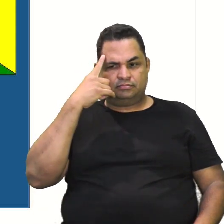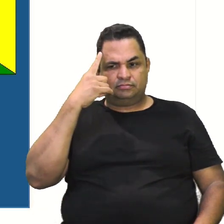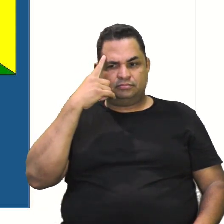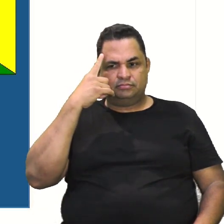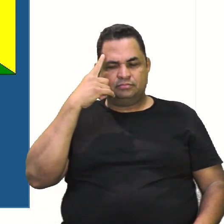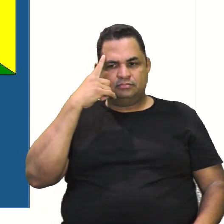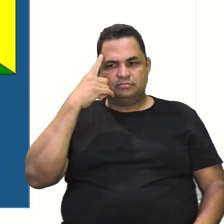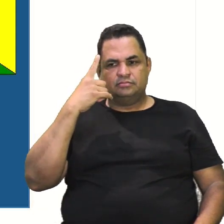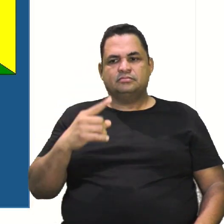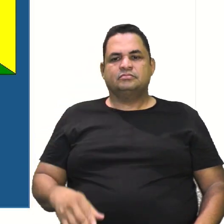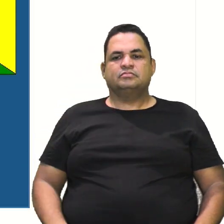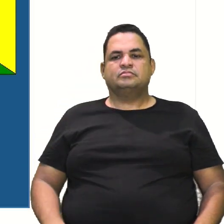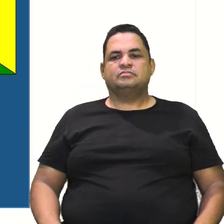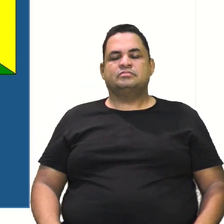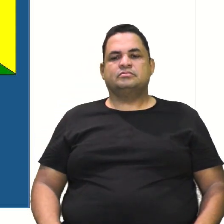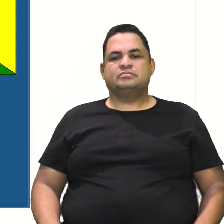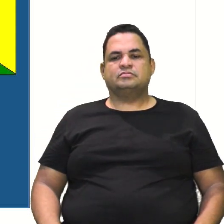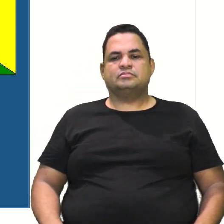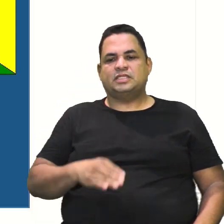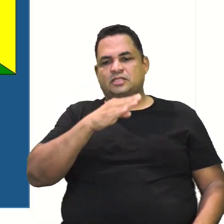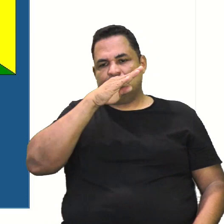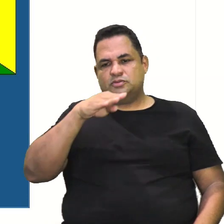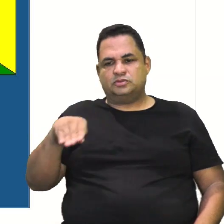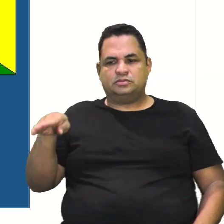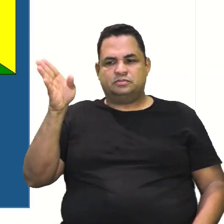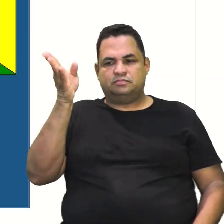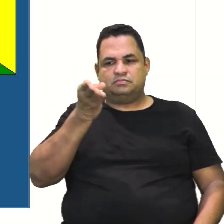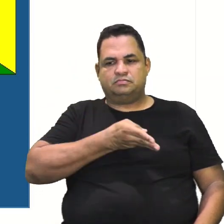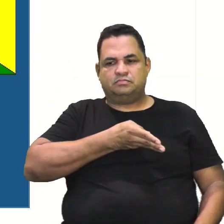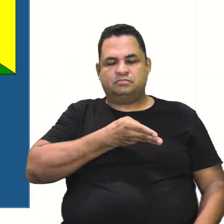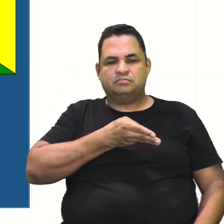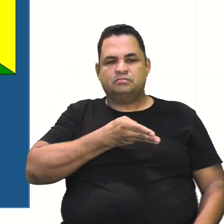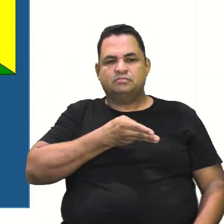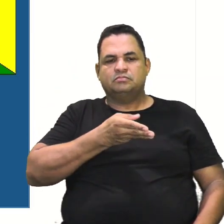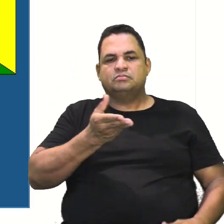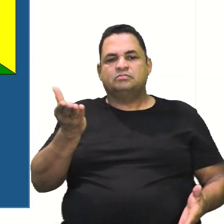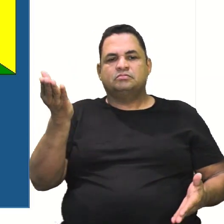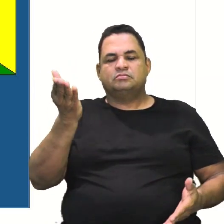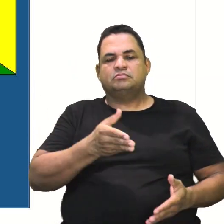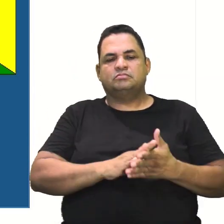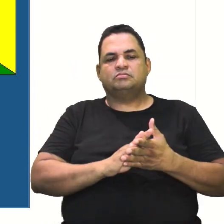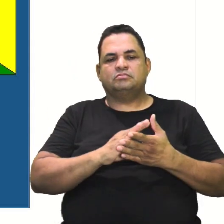Pensa. Essas retas da nossa bandeira do